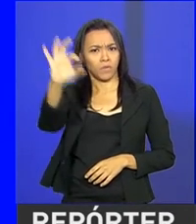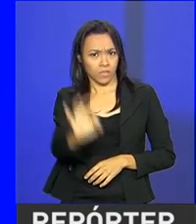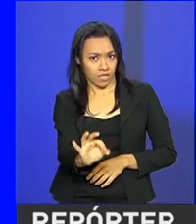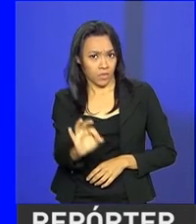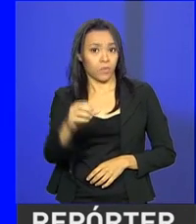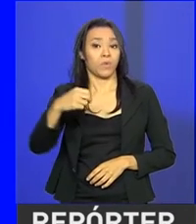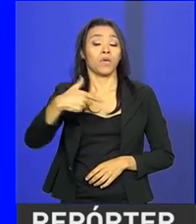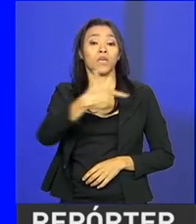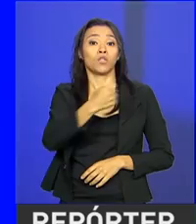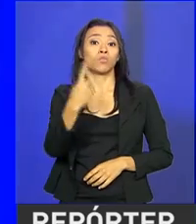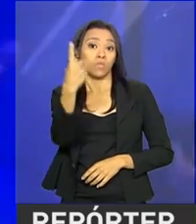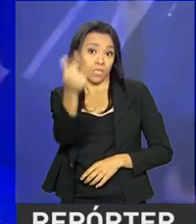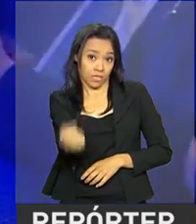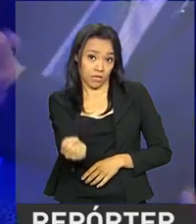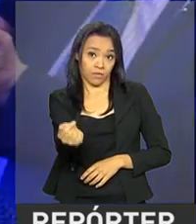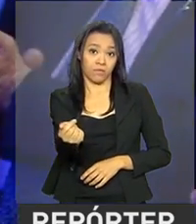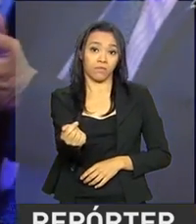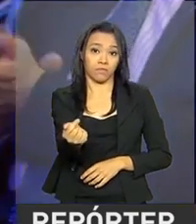2017